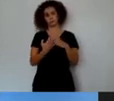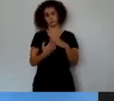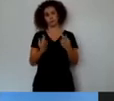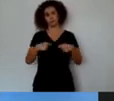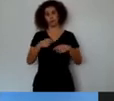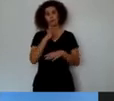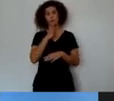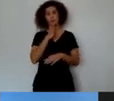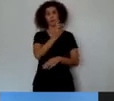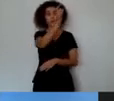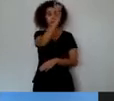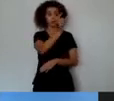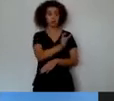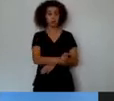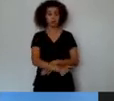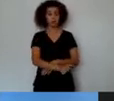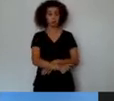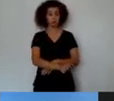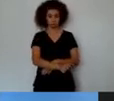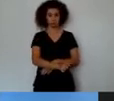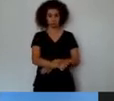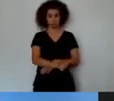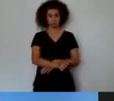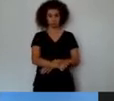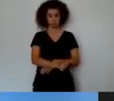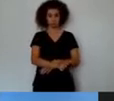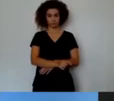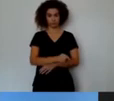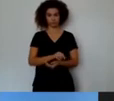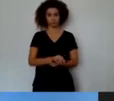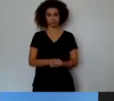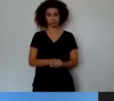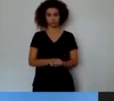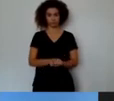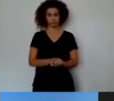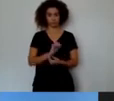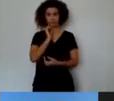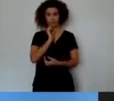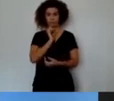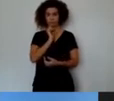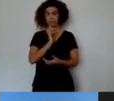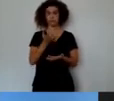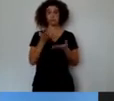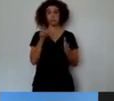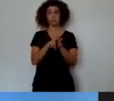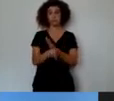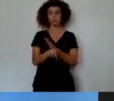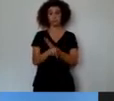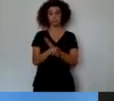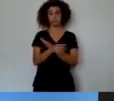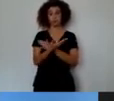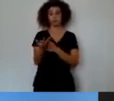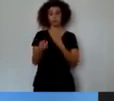pessoa, né? E desconstruir esses estereótipos todos. E aí eu queria perguntar, assim, para vocês, né? Como é